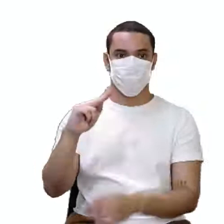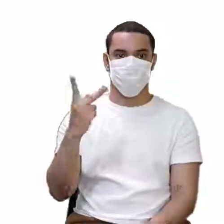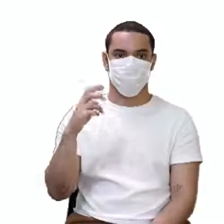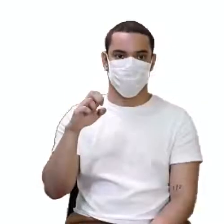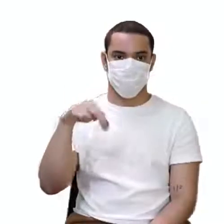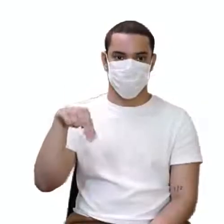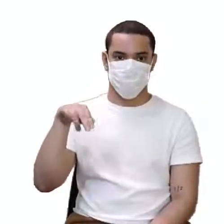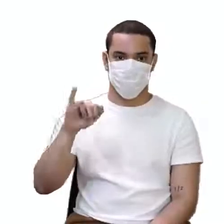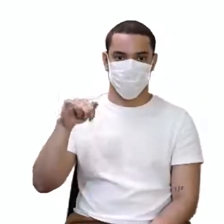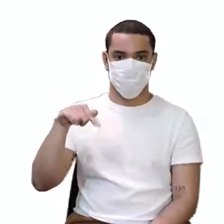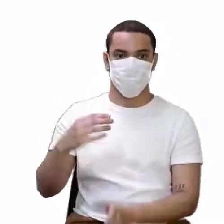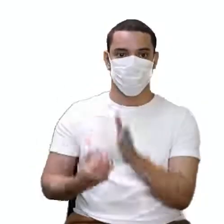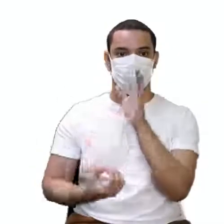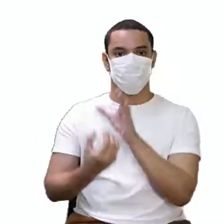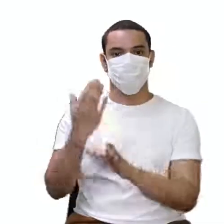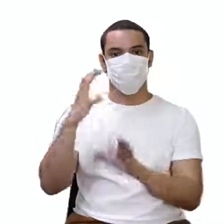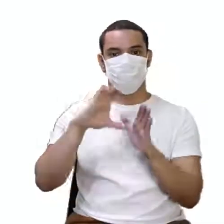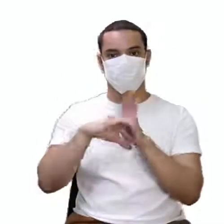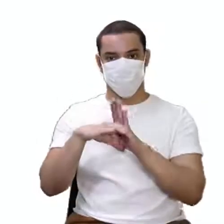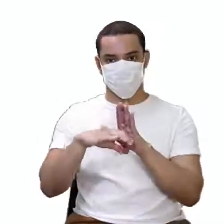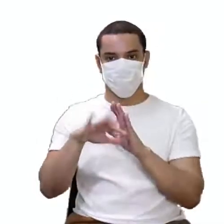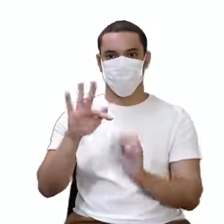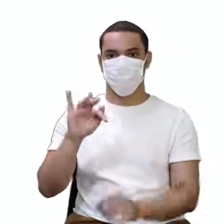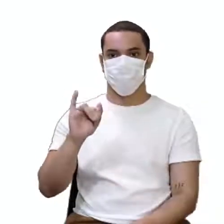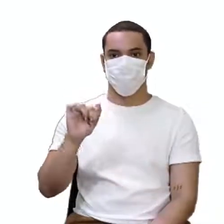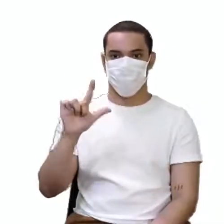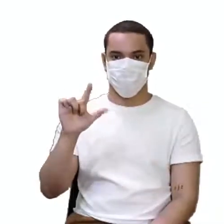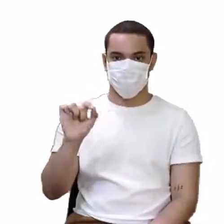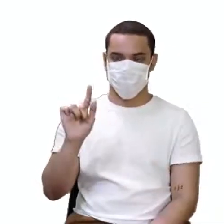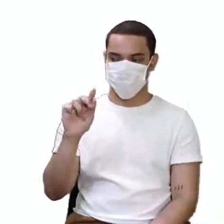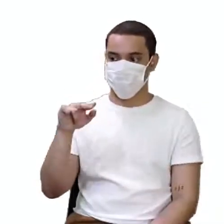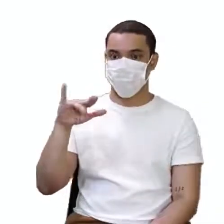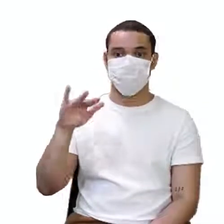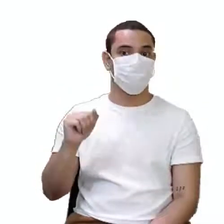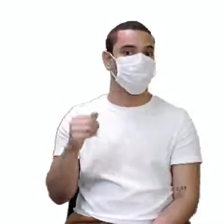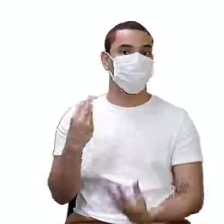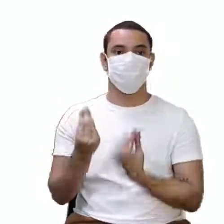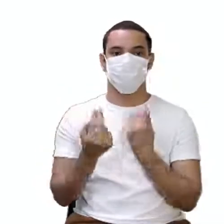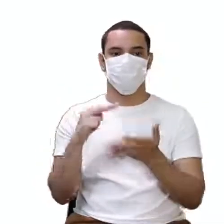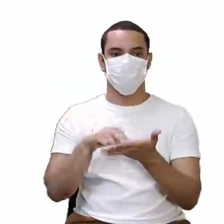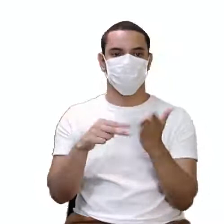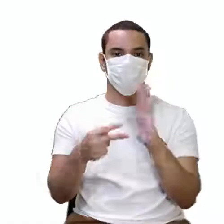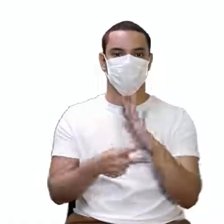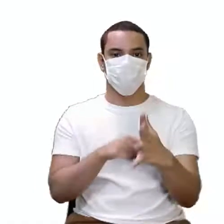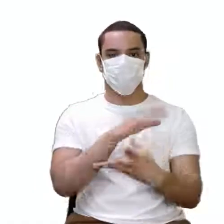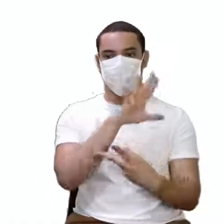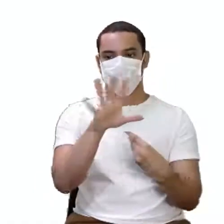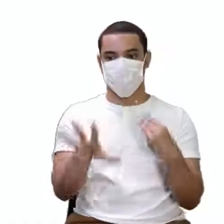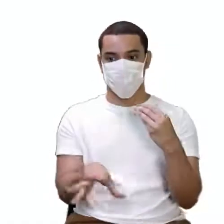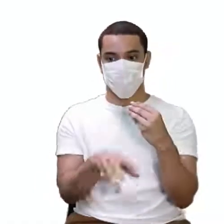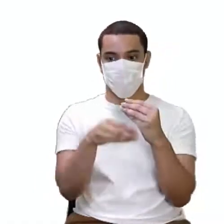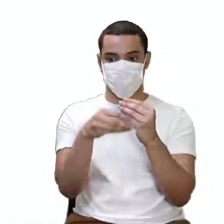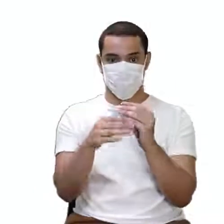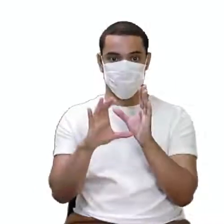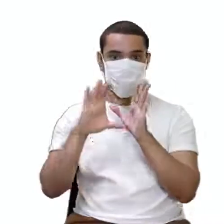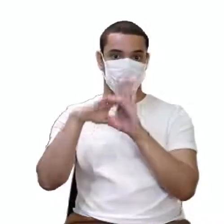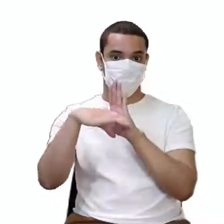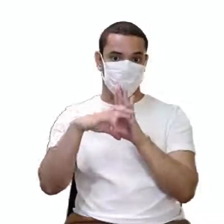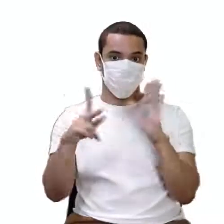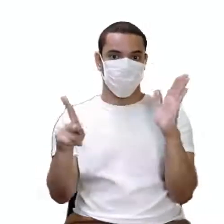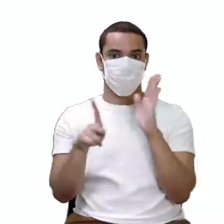o conceito de filogenia como forma de implementar